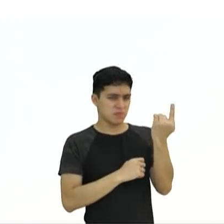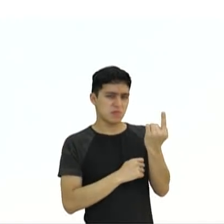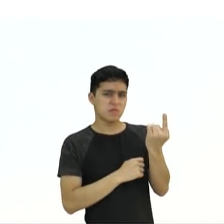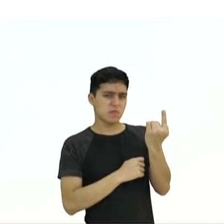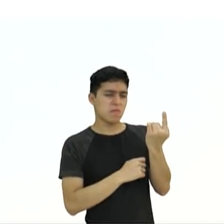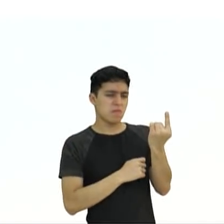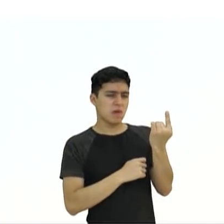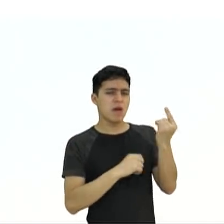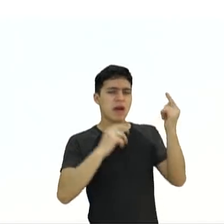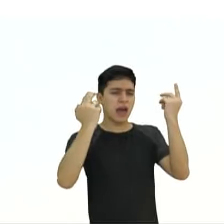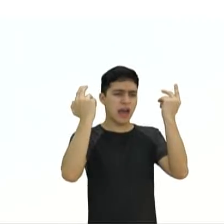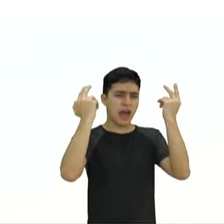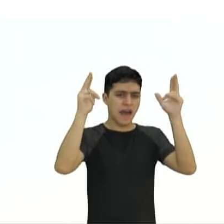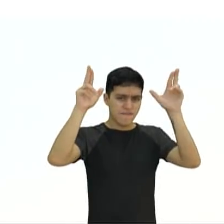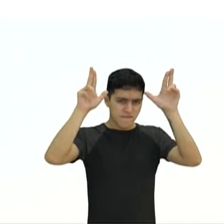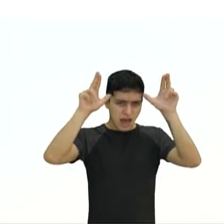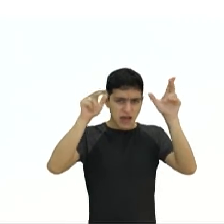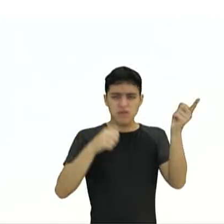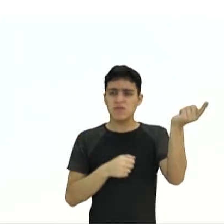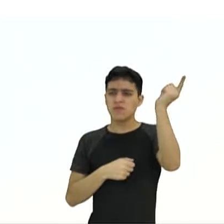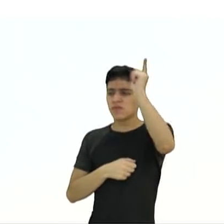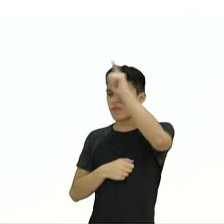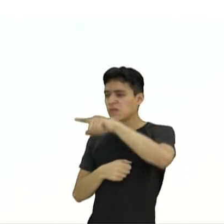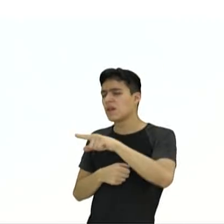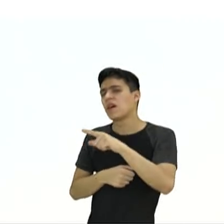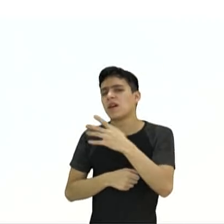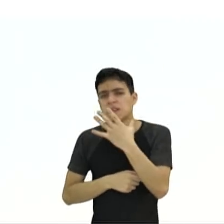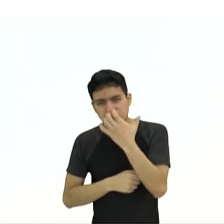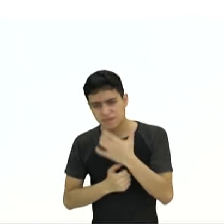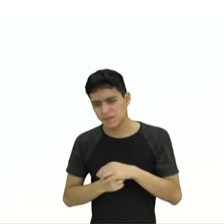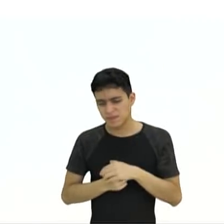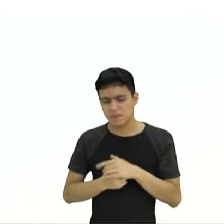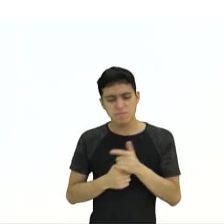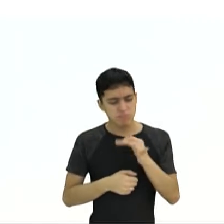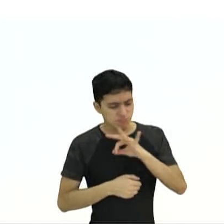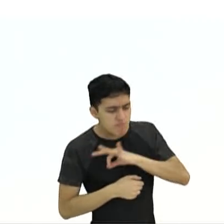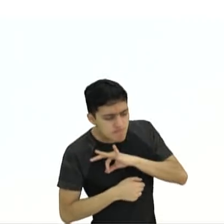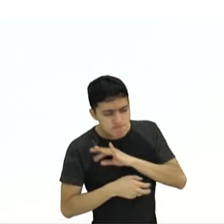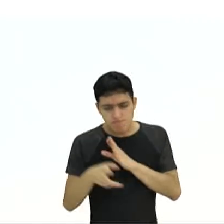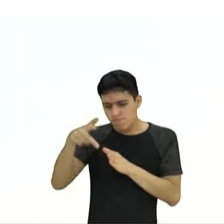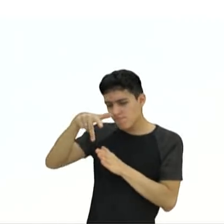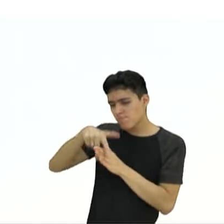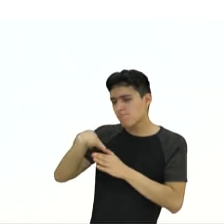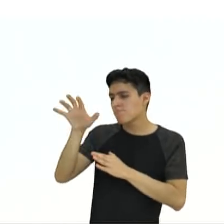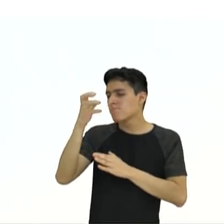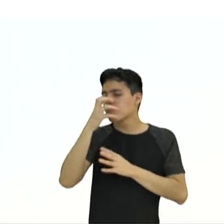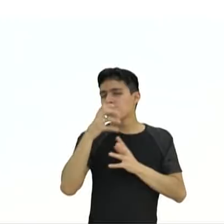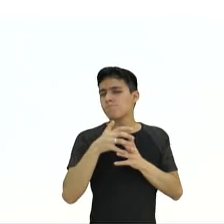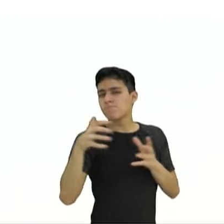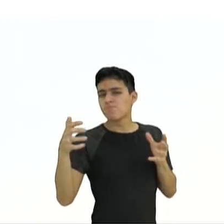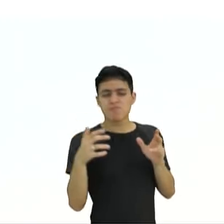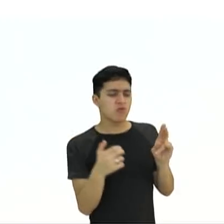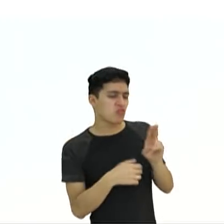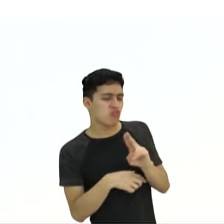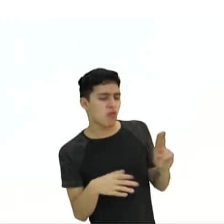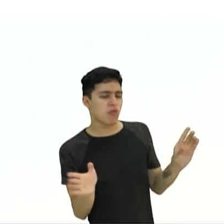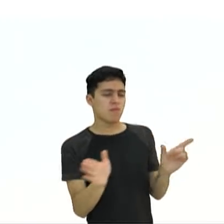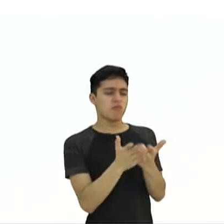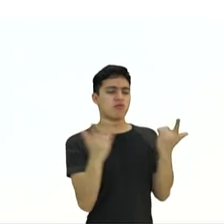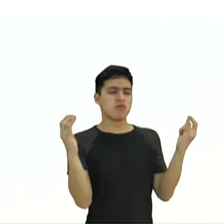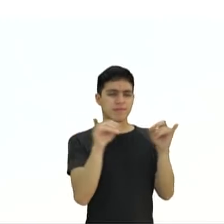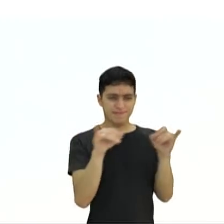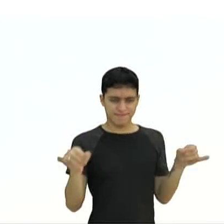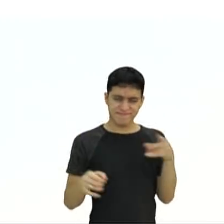um cavalo e o outro é um cachorro. Policial montado em um cachorro gigante, era o que acompanhava